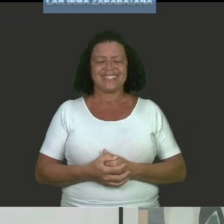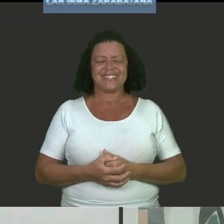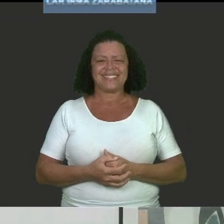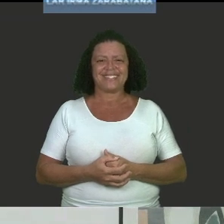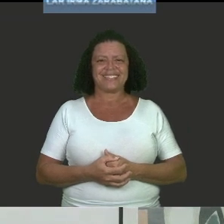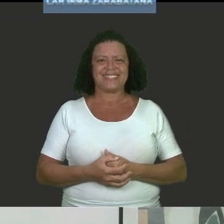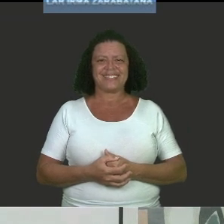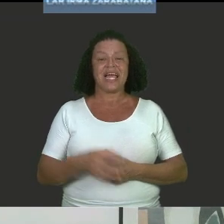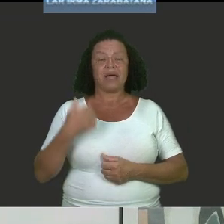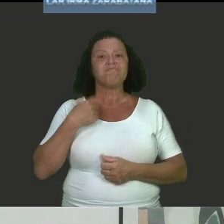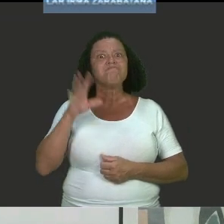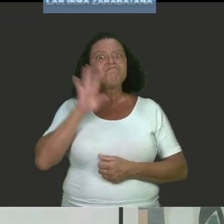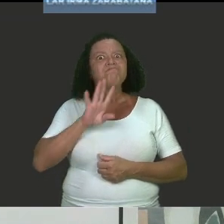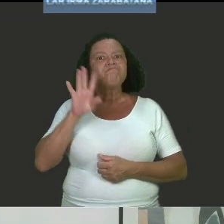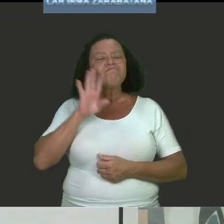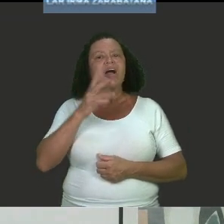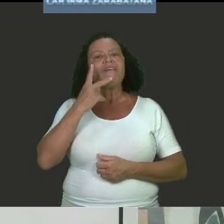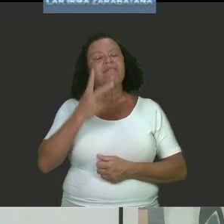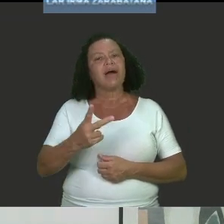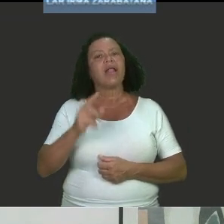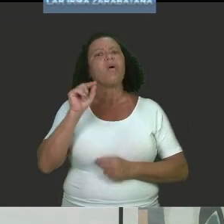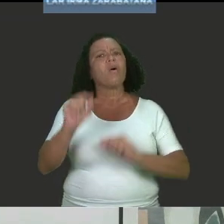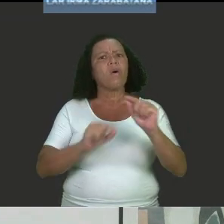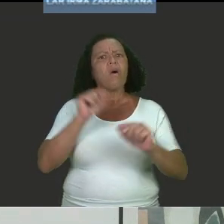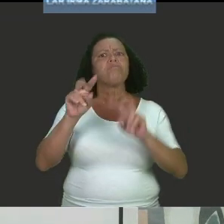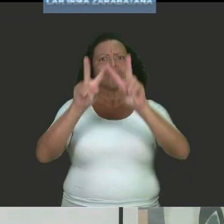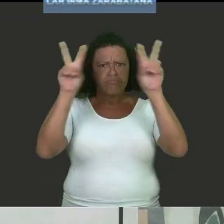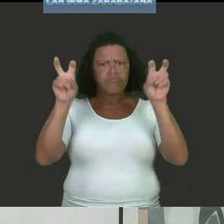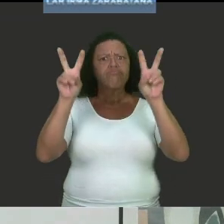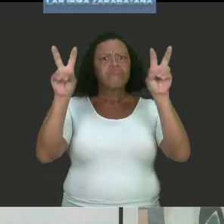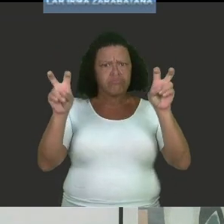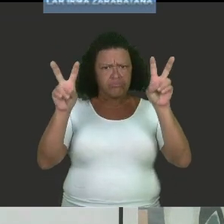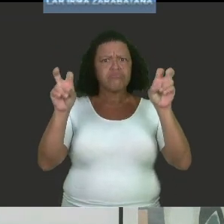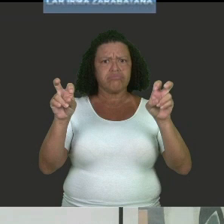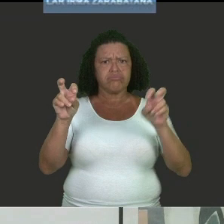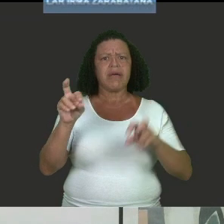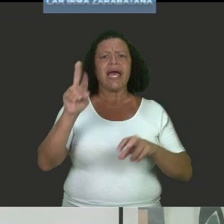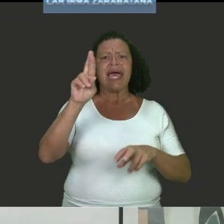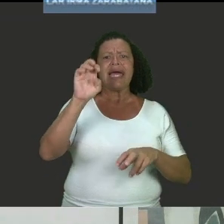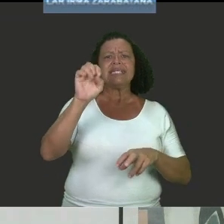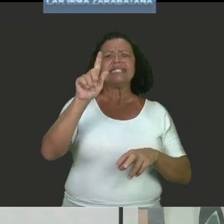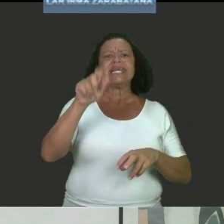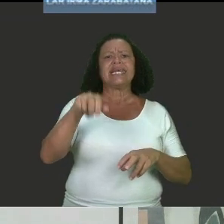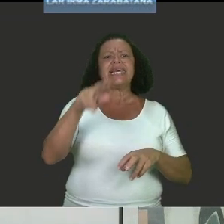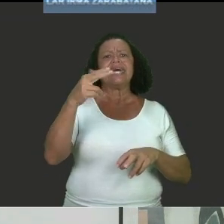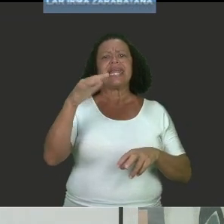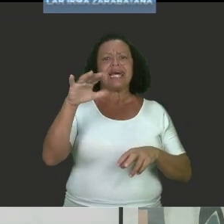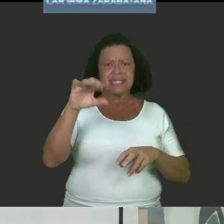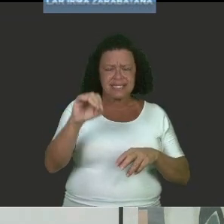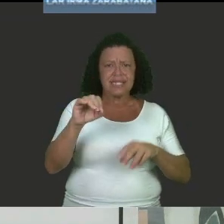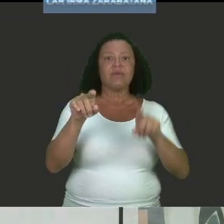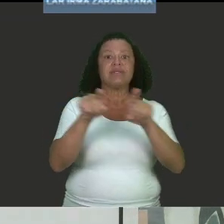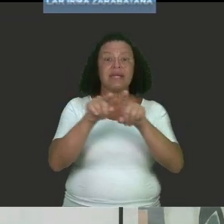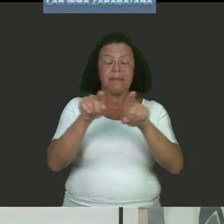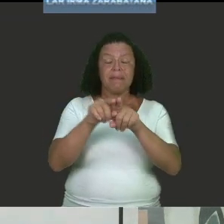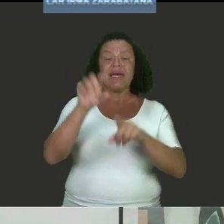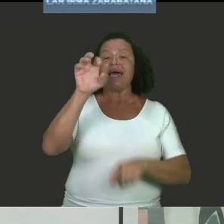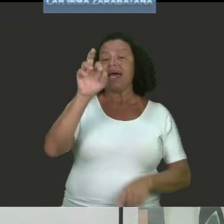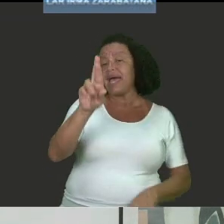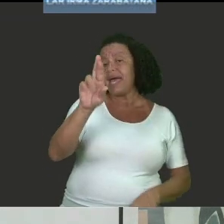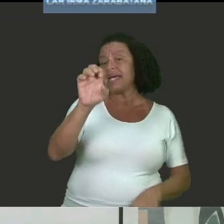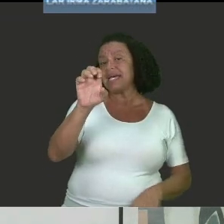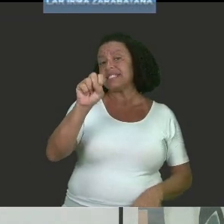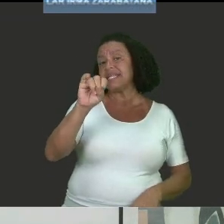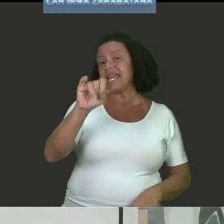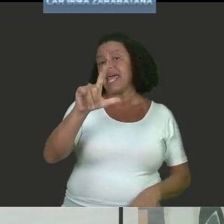Eu achei bacana a gente abordar esse tema, em especial nesse período aí, em que é tão necessário, né,